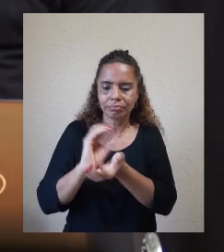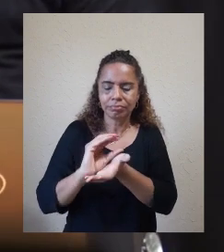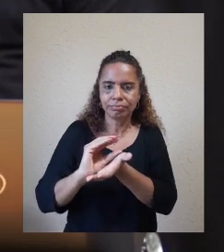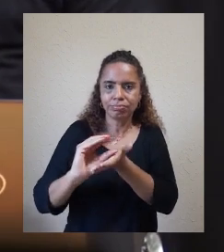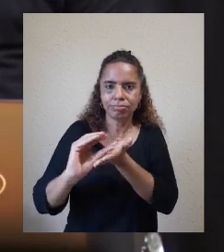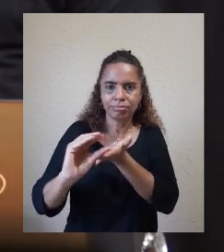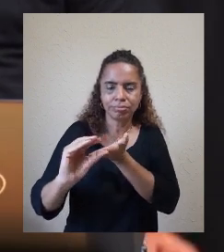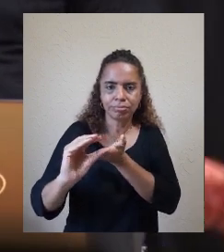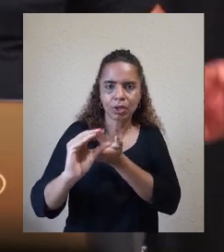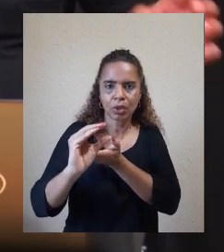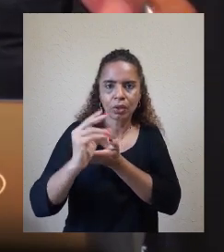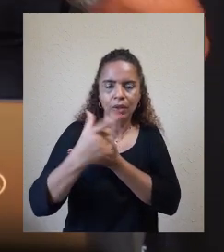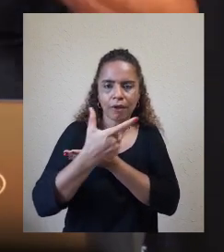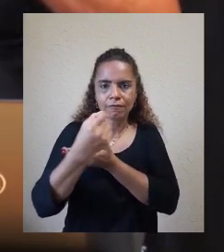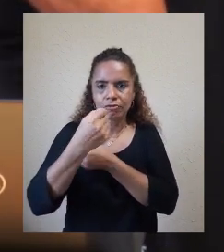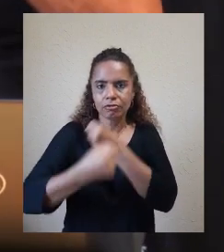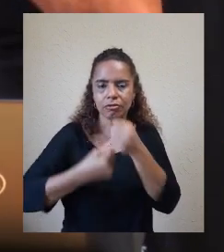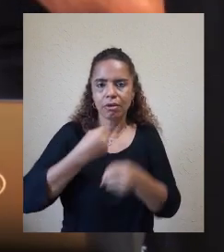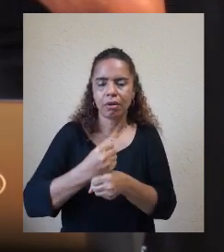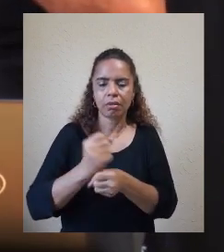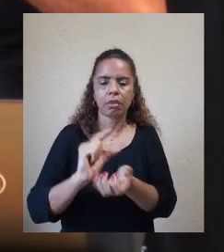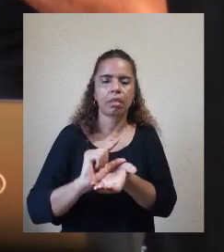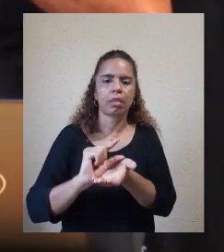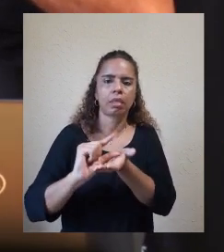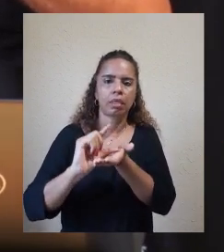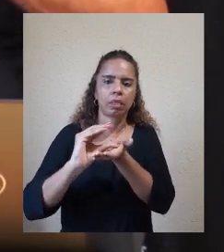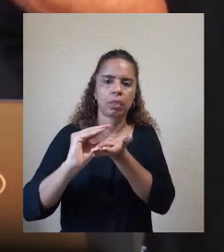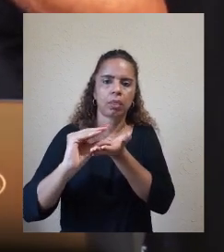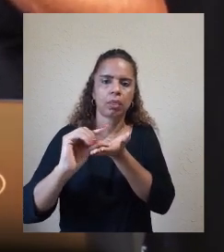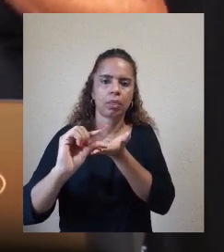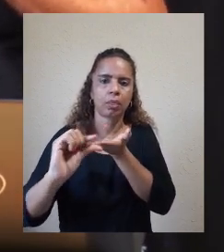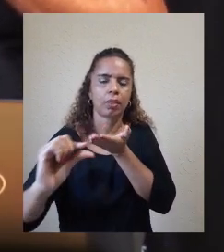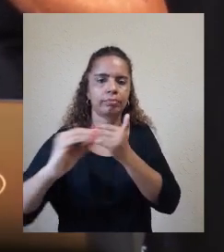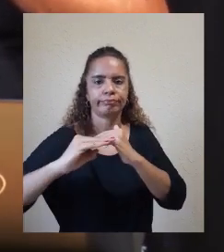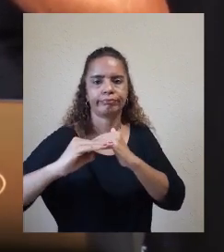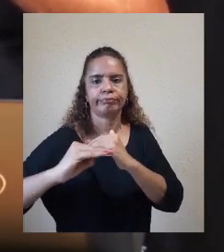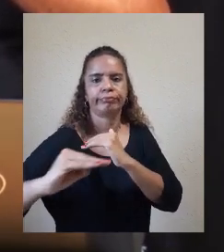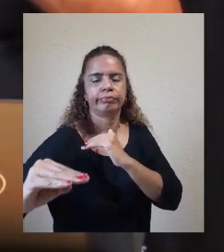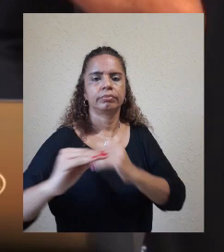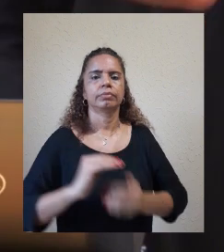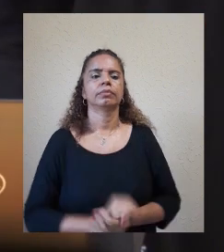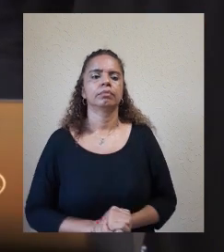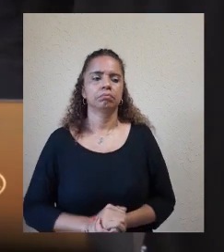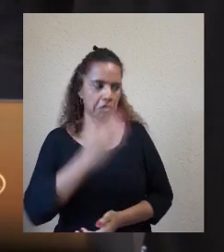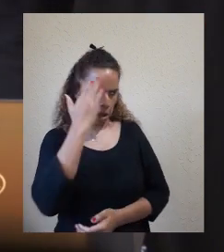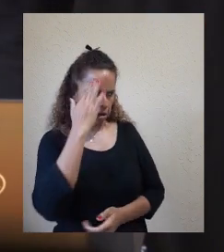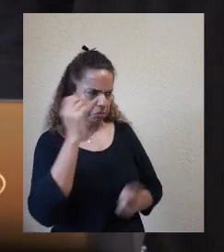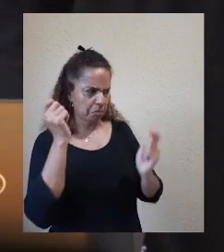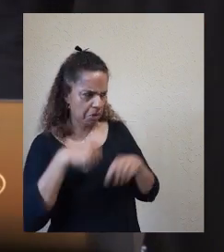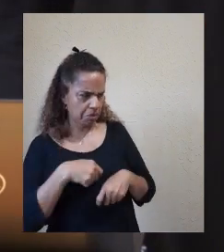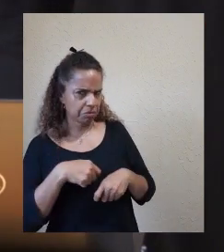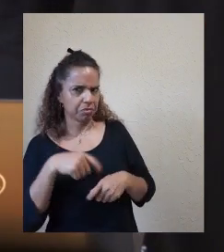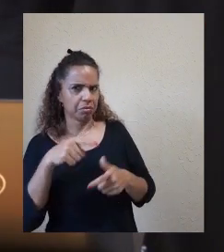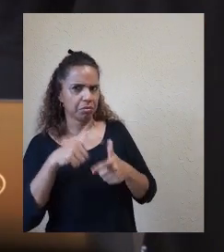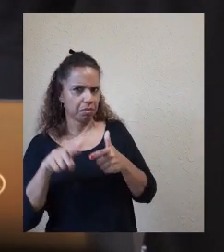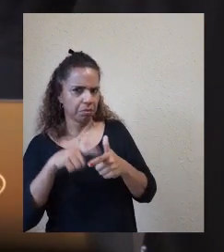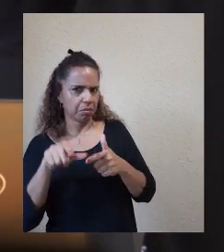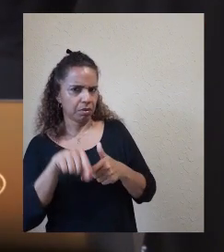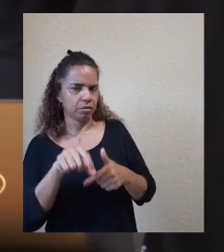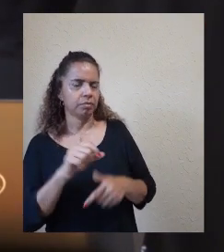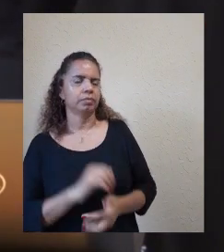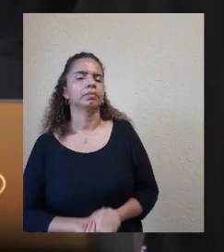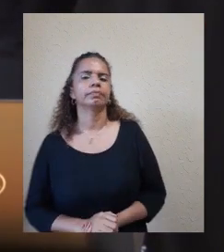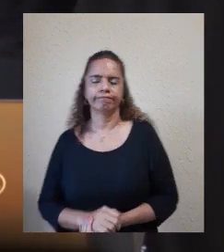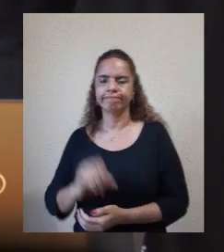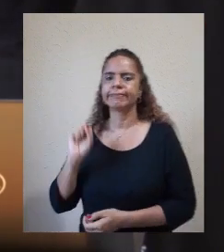SUS pode prejudicar o enfrentamento ao coronavírus. Pode sim, com certeza. Já está, na verdade. Já tá, né? Quando a gente fala, você